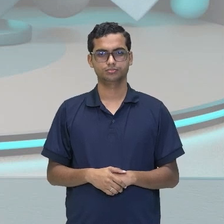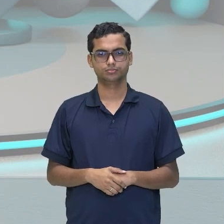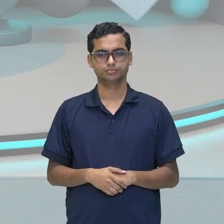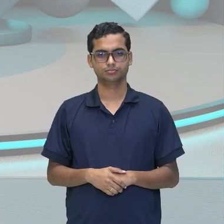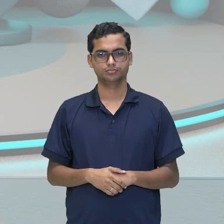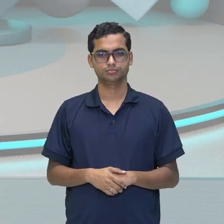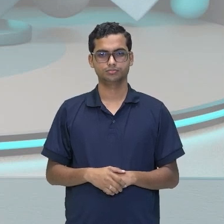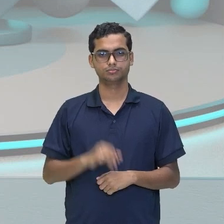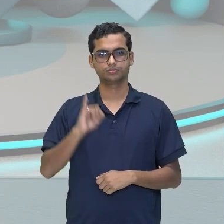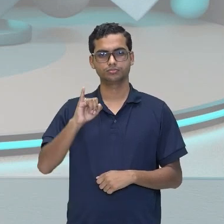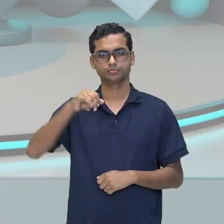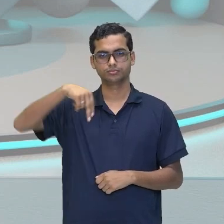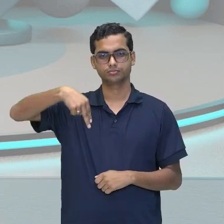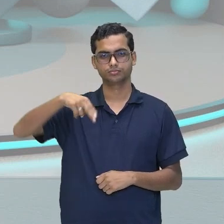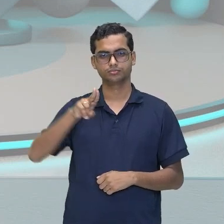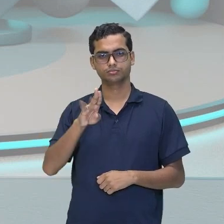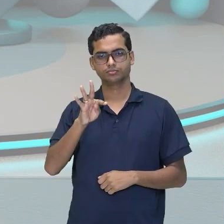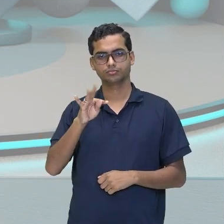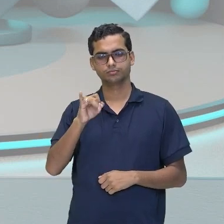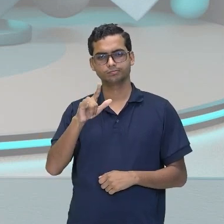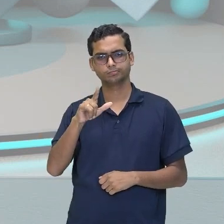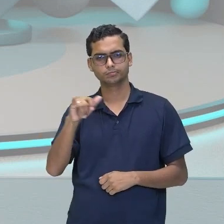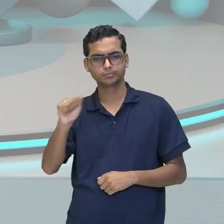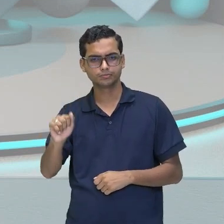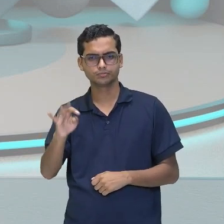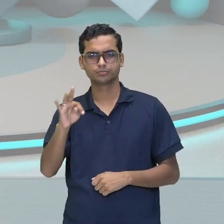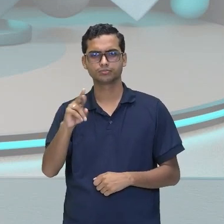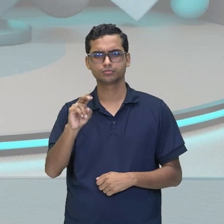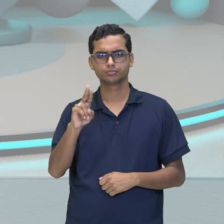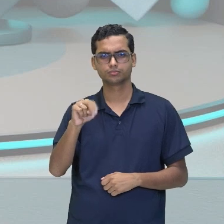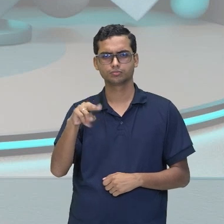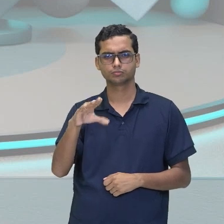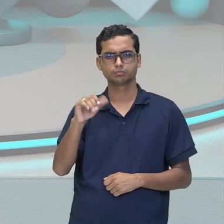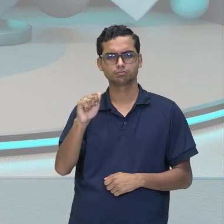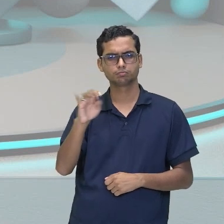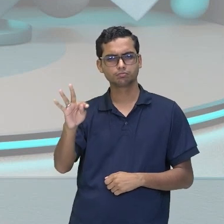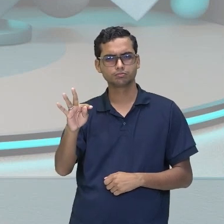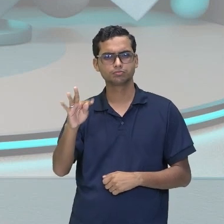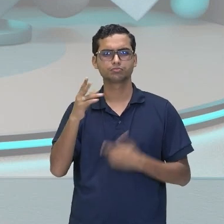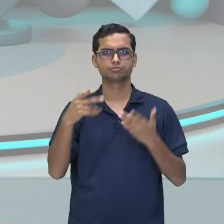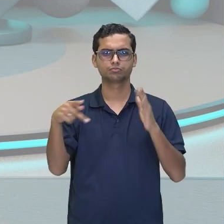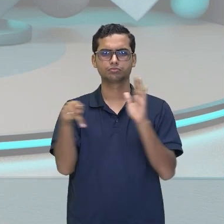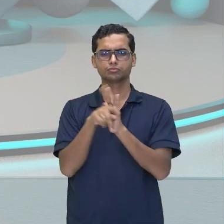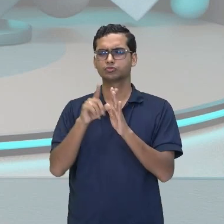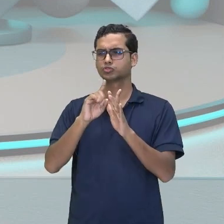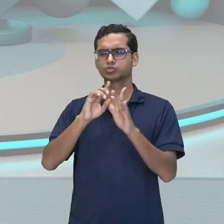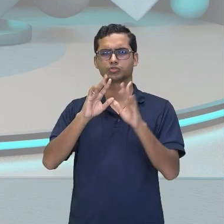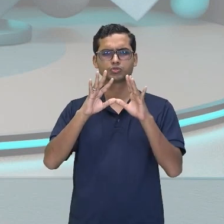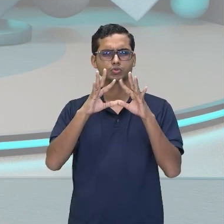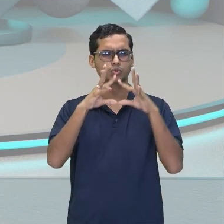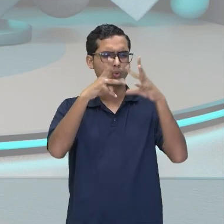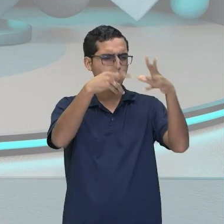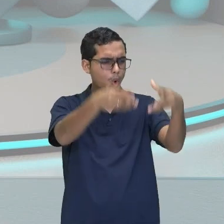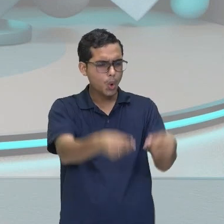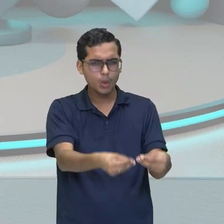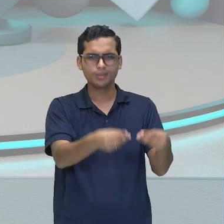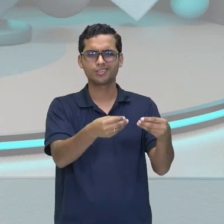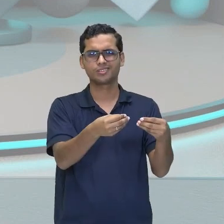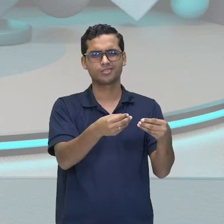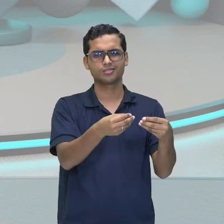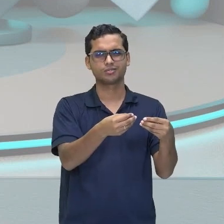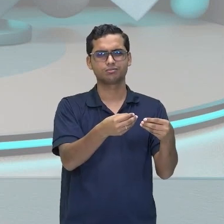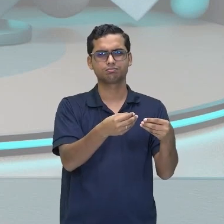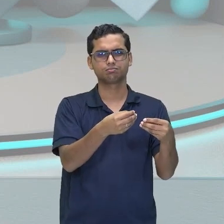Inutilia truncate. Então, cortar tudo que é inútil. Eles são muito objetivos. Eles estão lutando